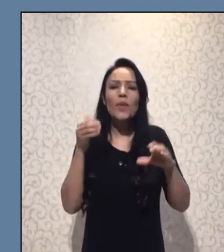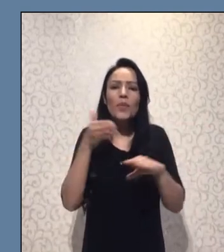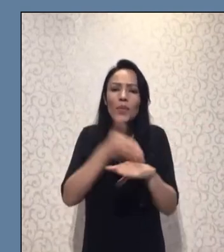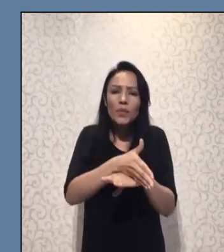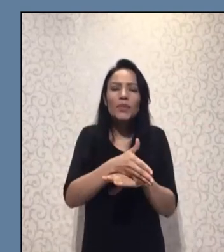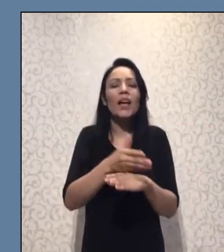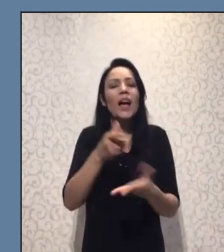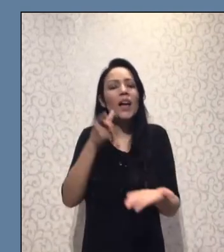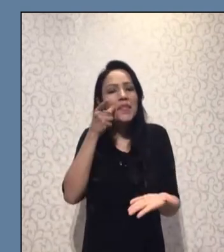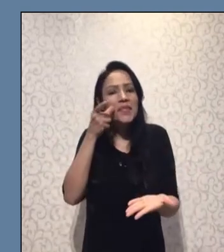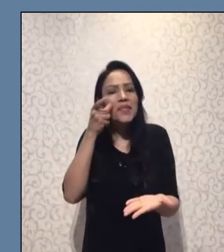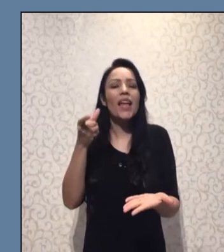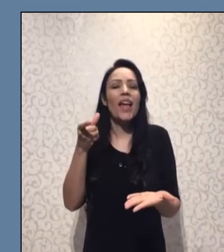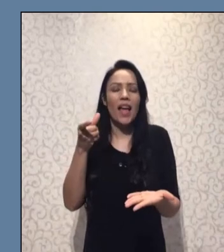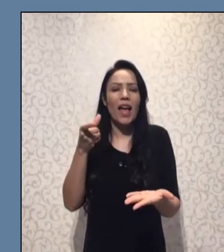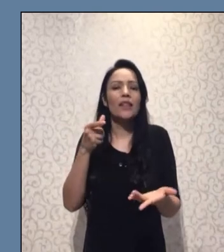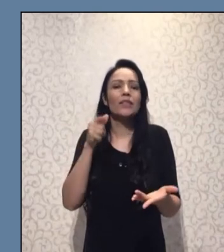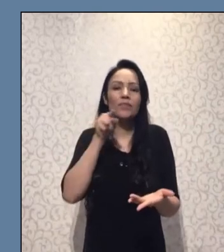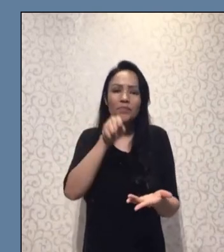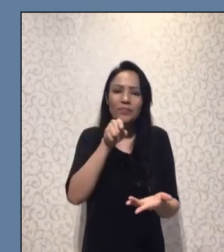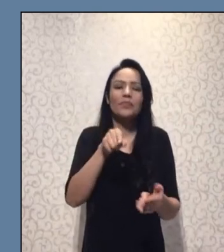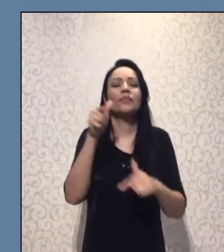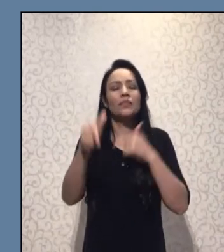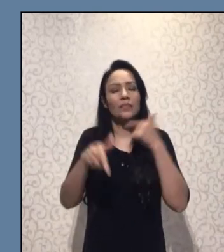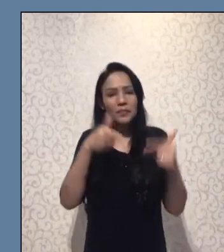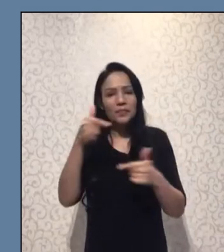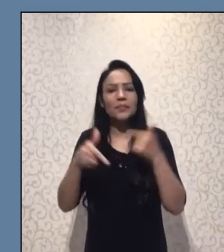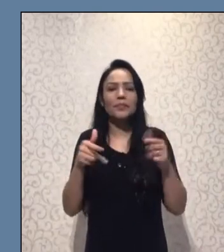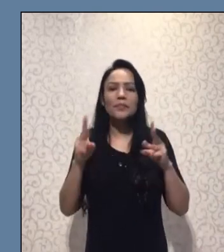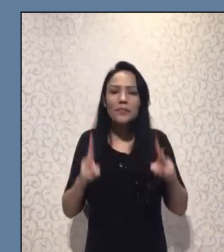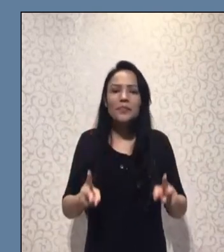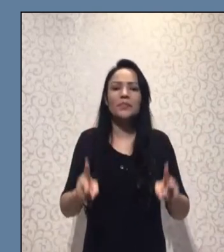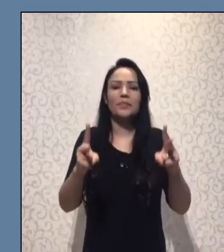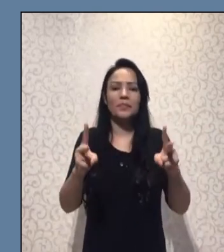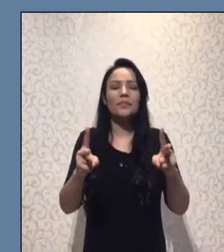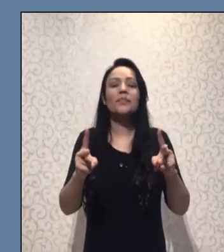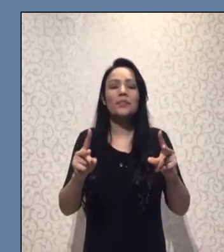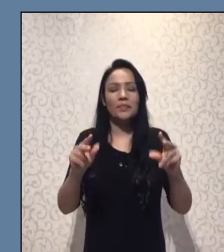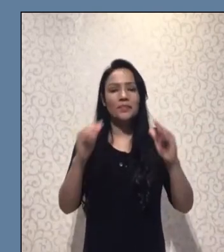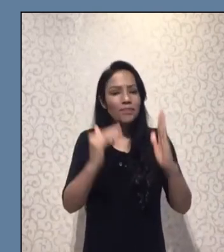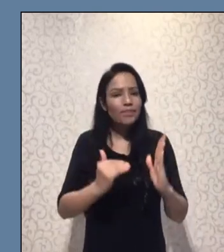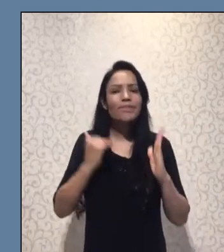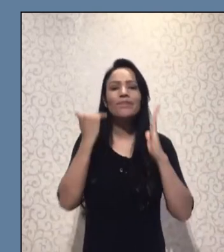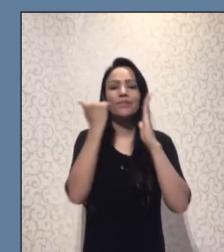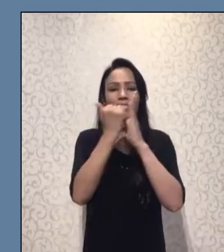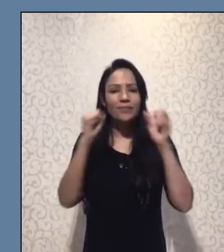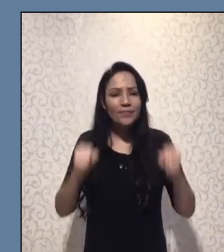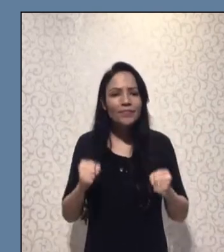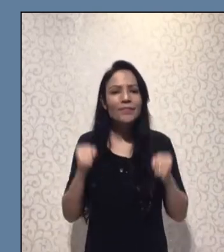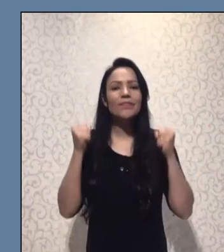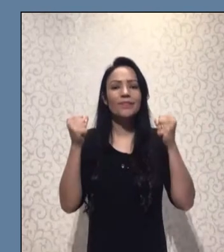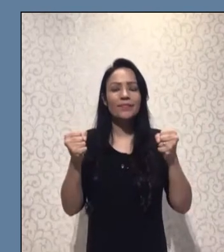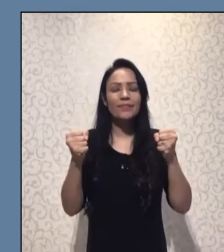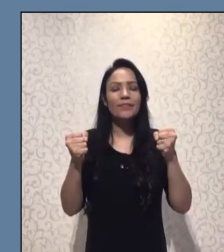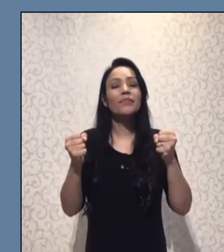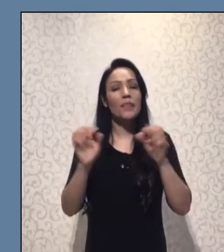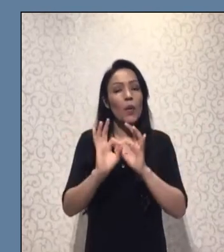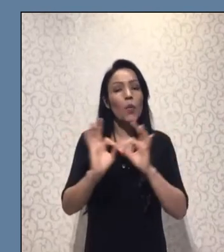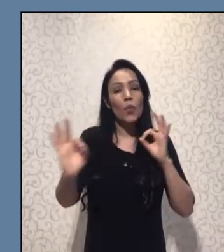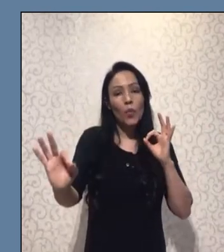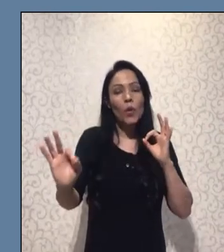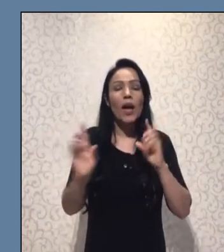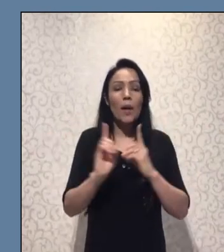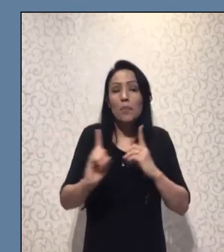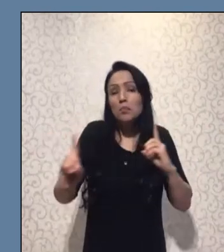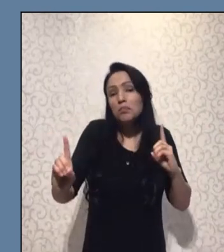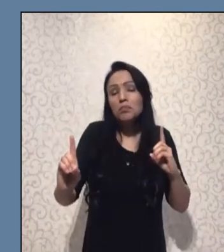remotamente. Eu acho que esse trabalho, ele continua, talvez mais intensificado agora com distanciamento, quando as pessoas, de fato,